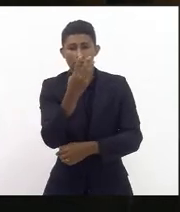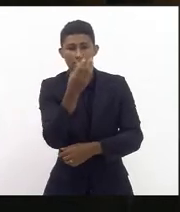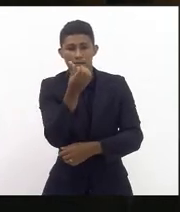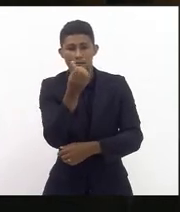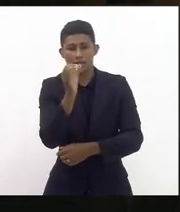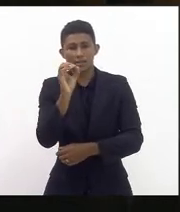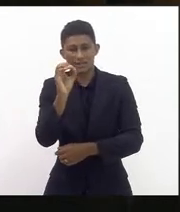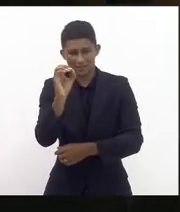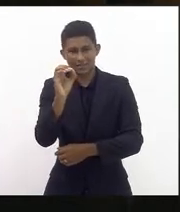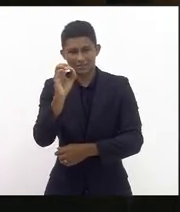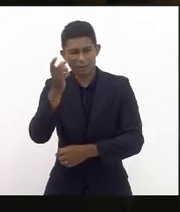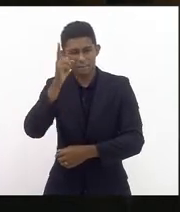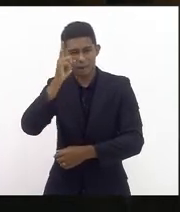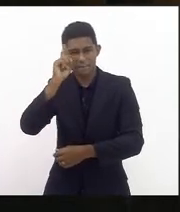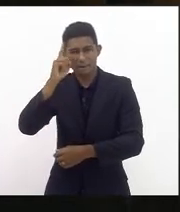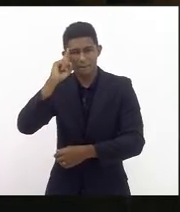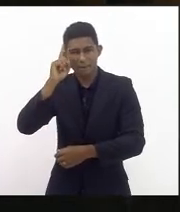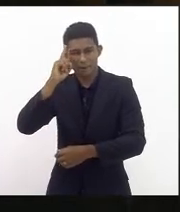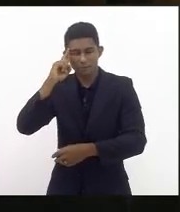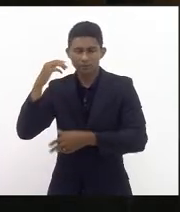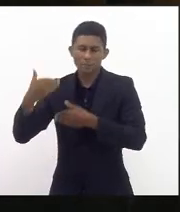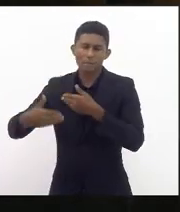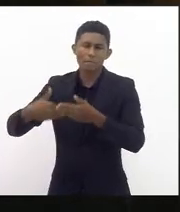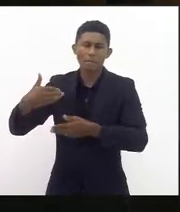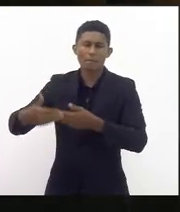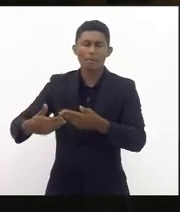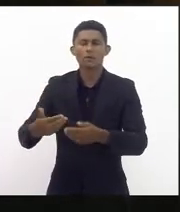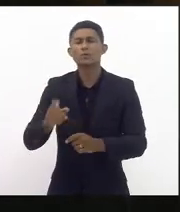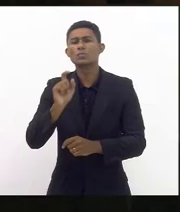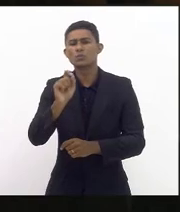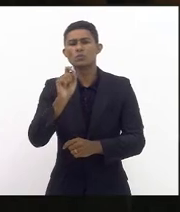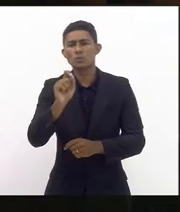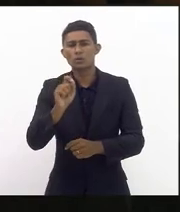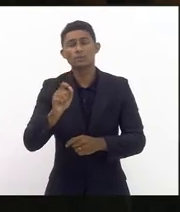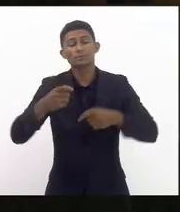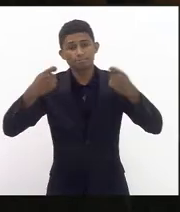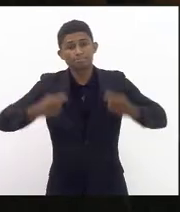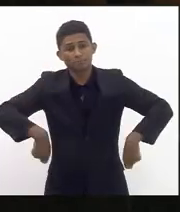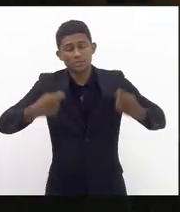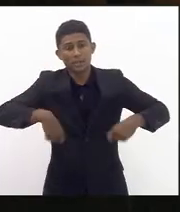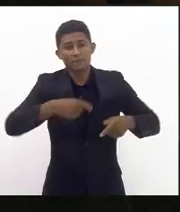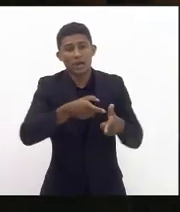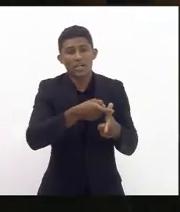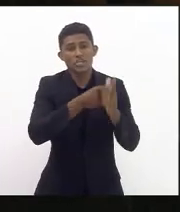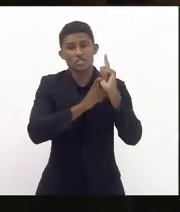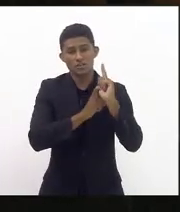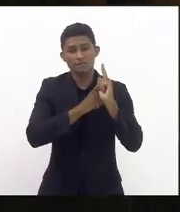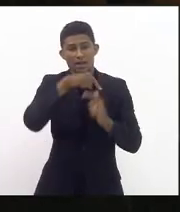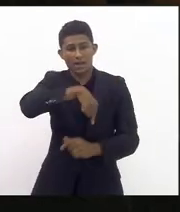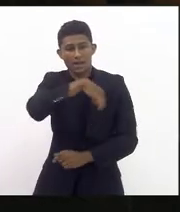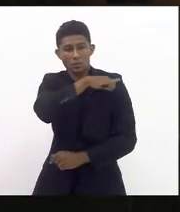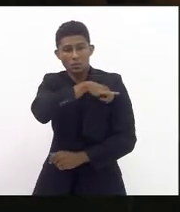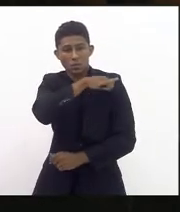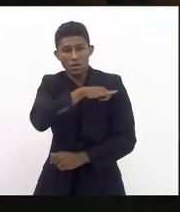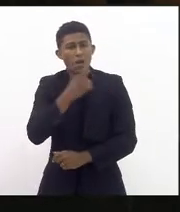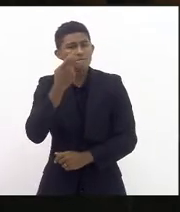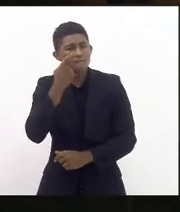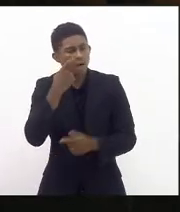até 360 dias após, fosse periciada a dívida pública do Estado do Rio de